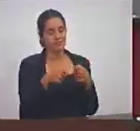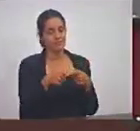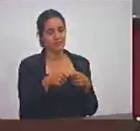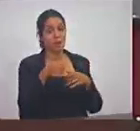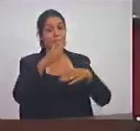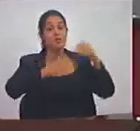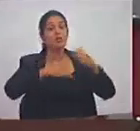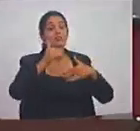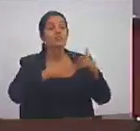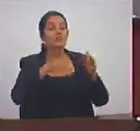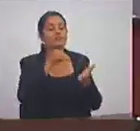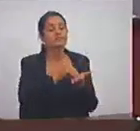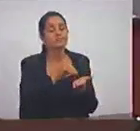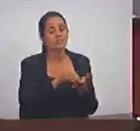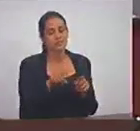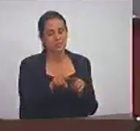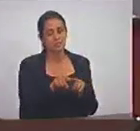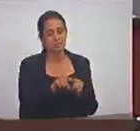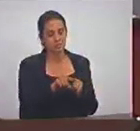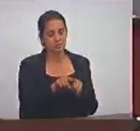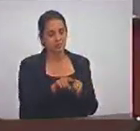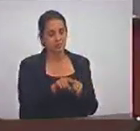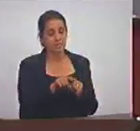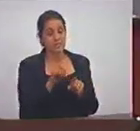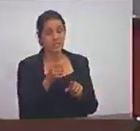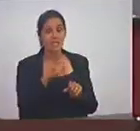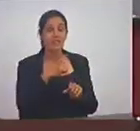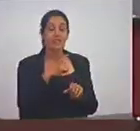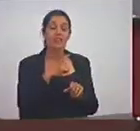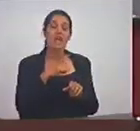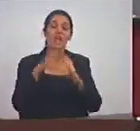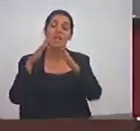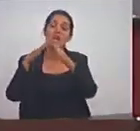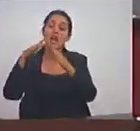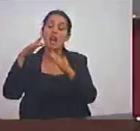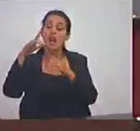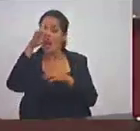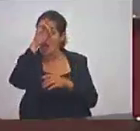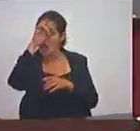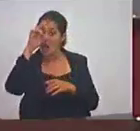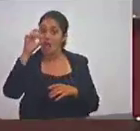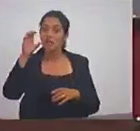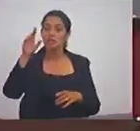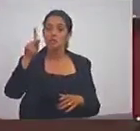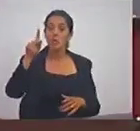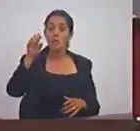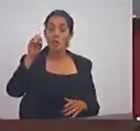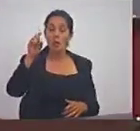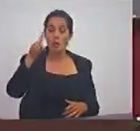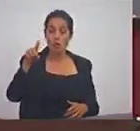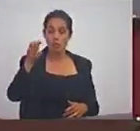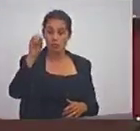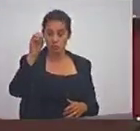eu acredito que se colocar uma máquina de raio-x no mini hospital do Pouso Bom, e também lá no Colinas, junto com o aparelho